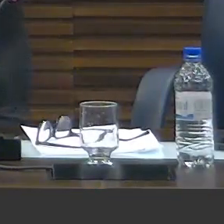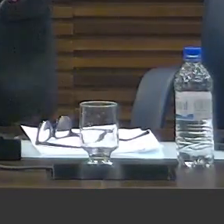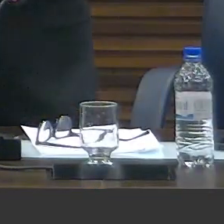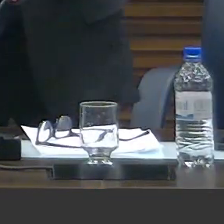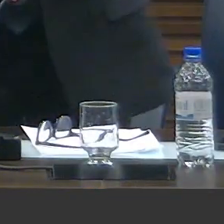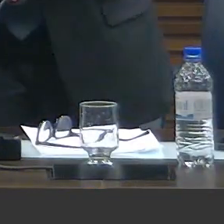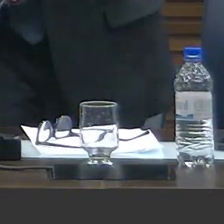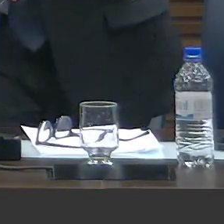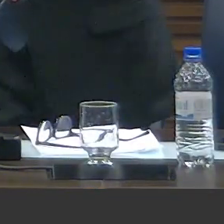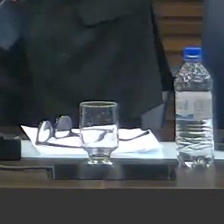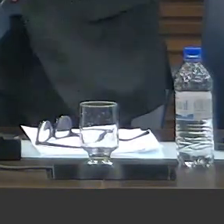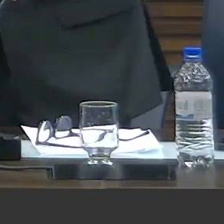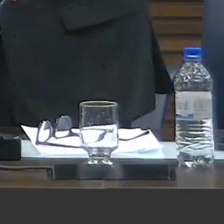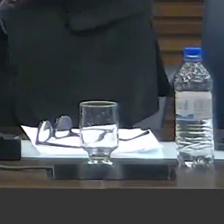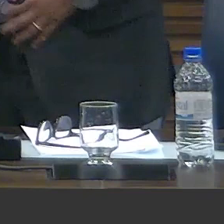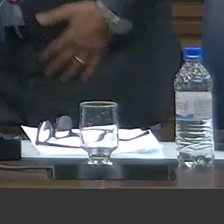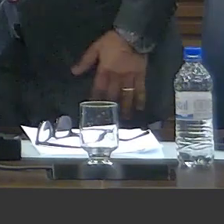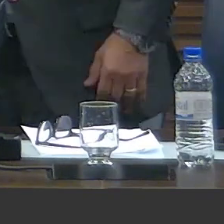bra